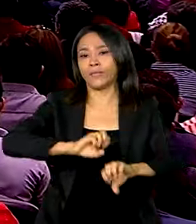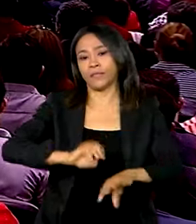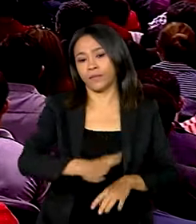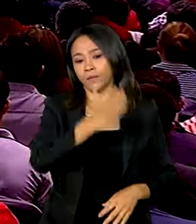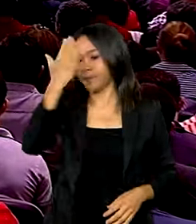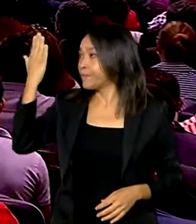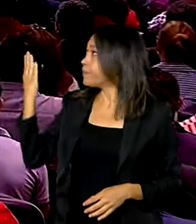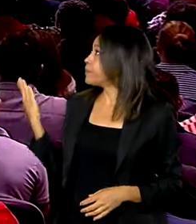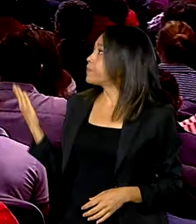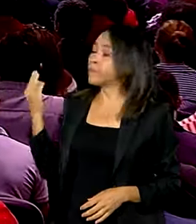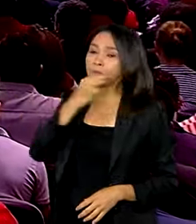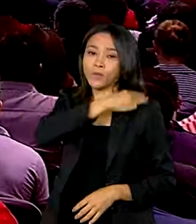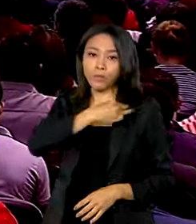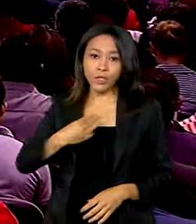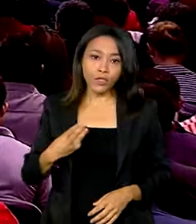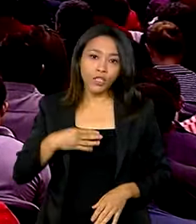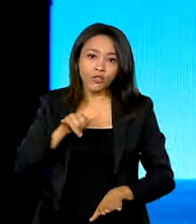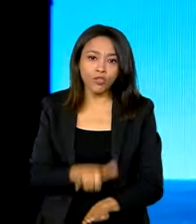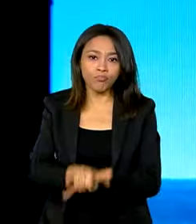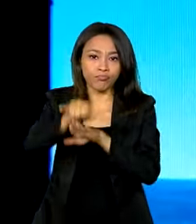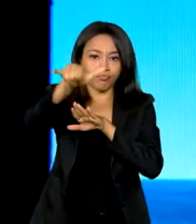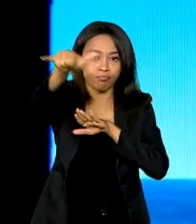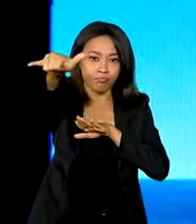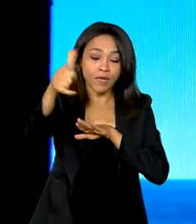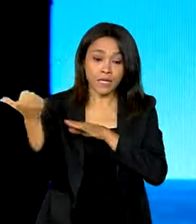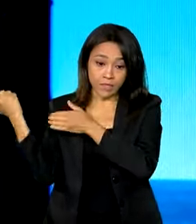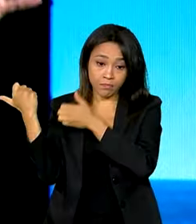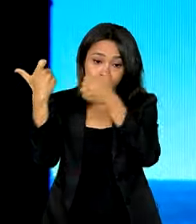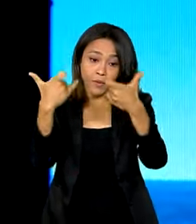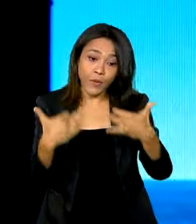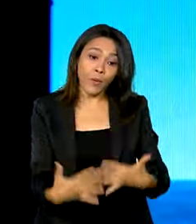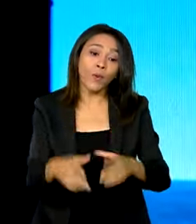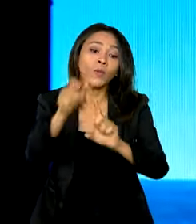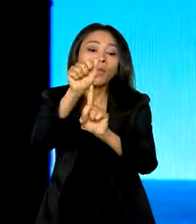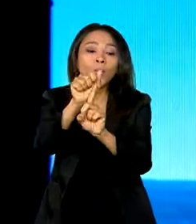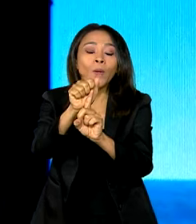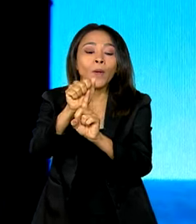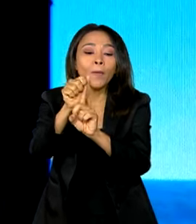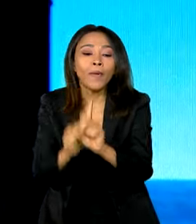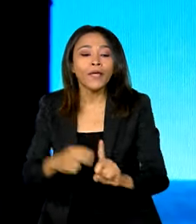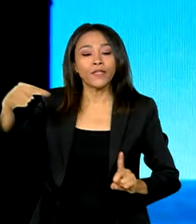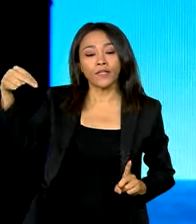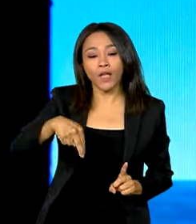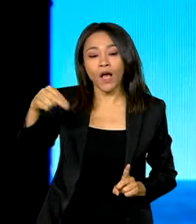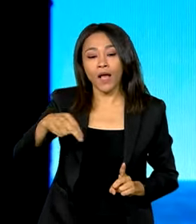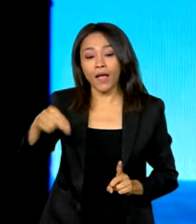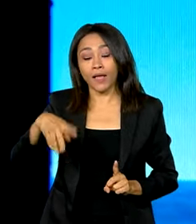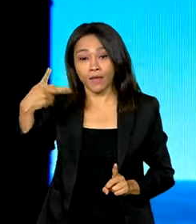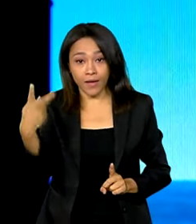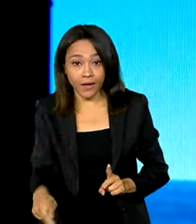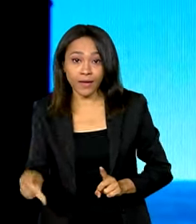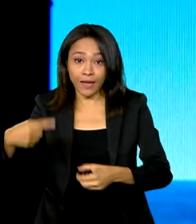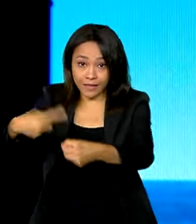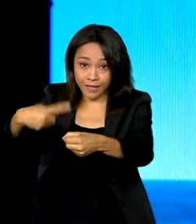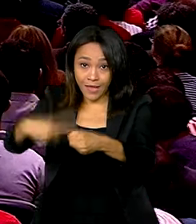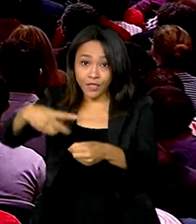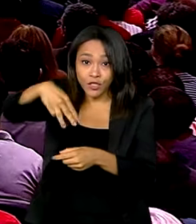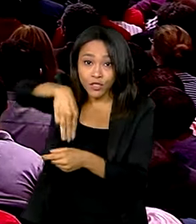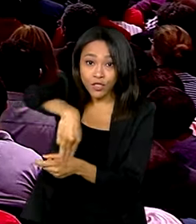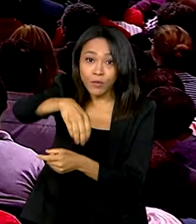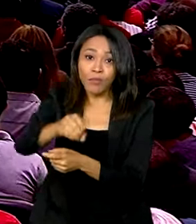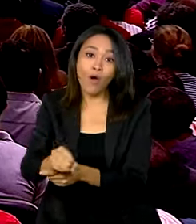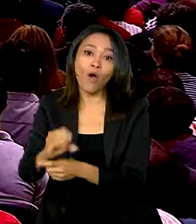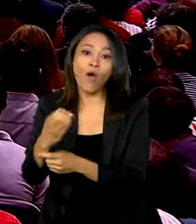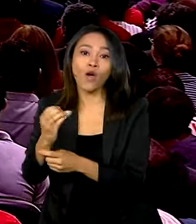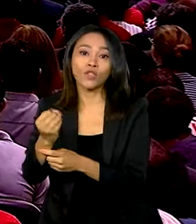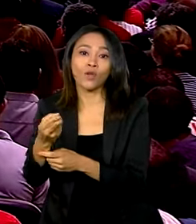e Aeroportos afirmou que em novembro a cidade de Mossoró vai receber um aeroporto e